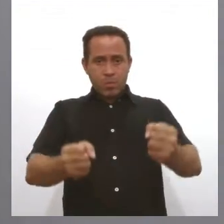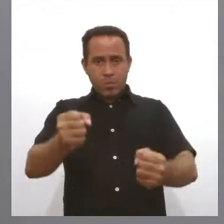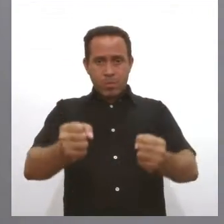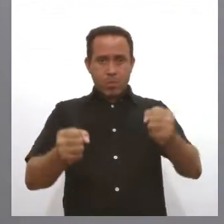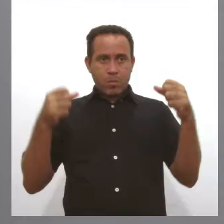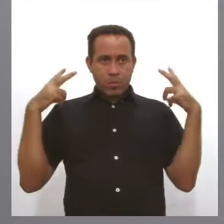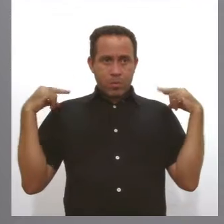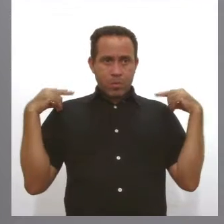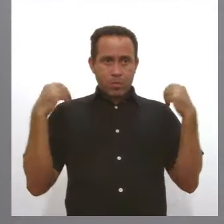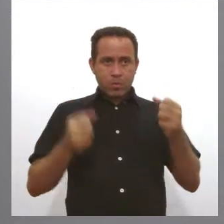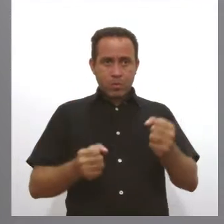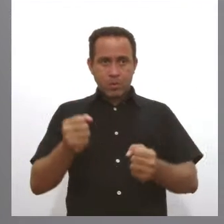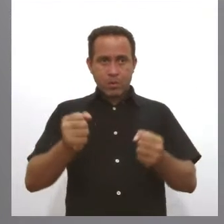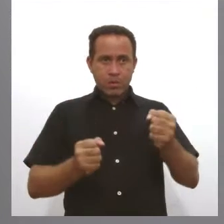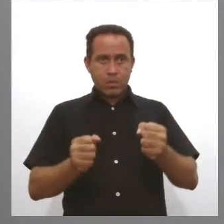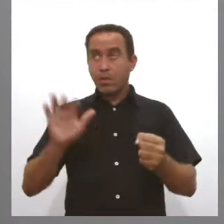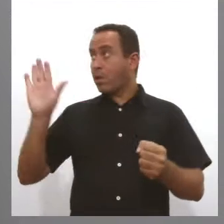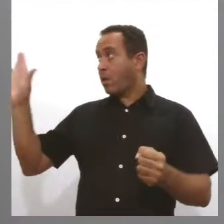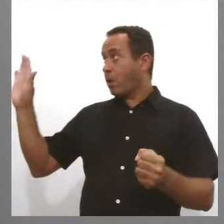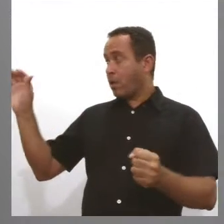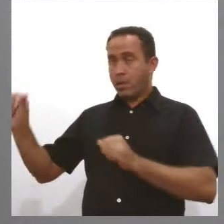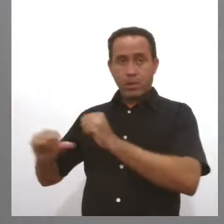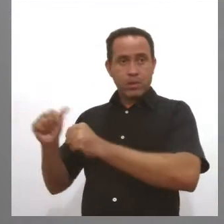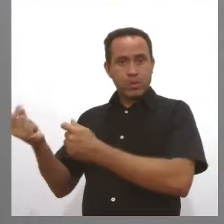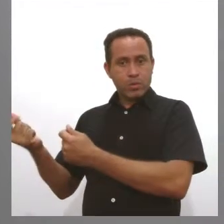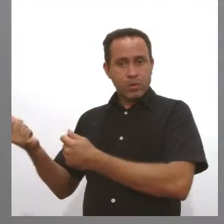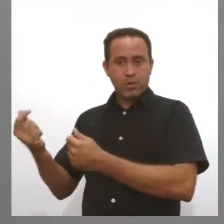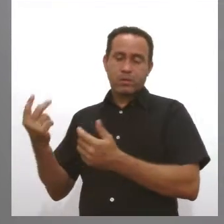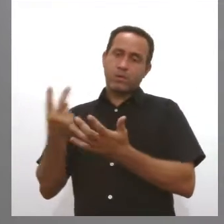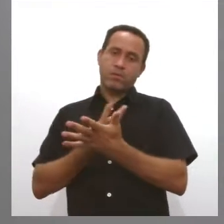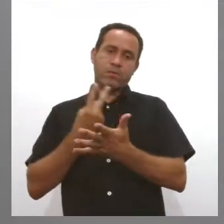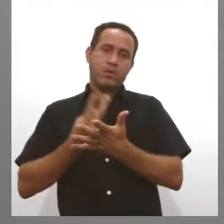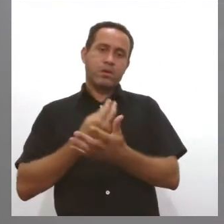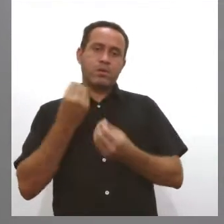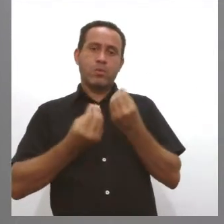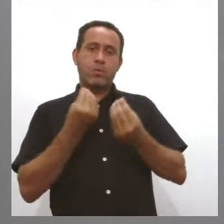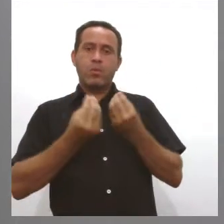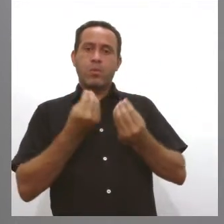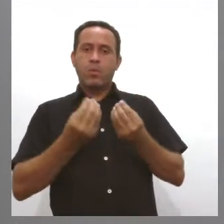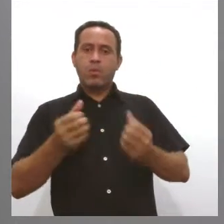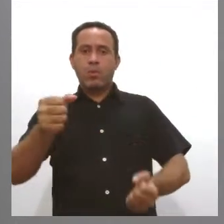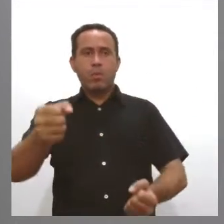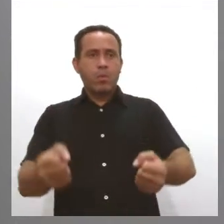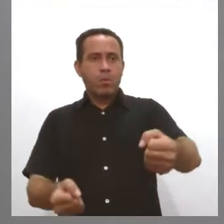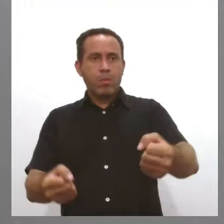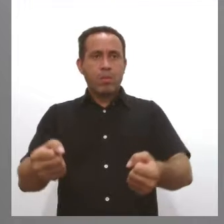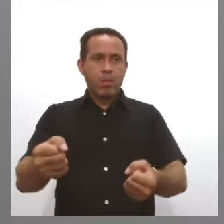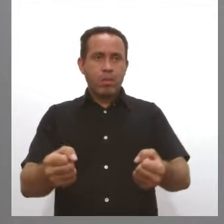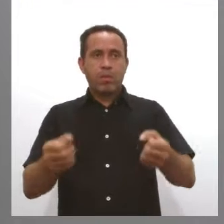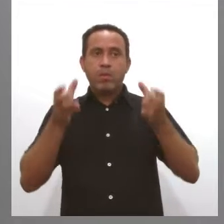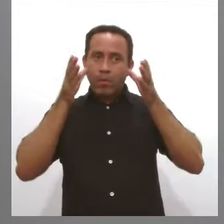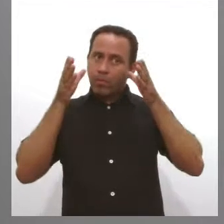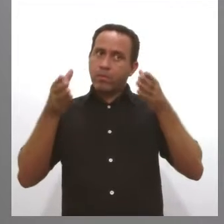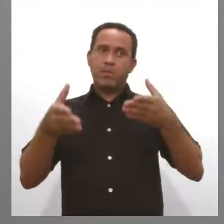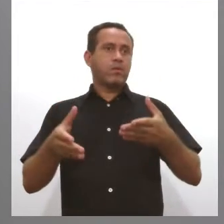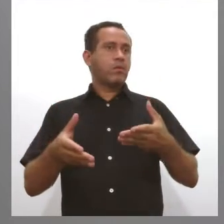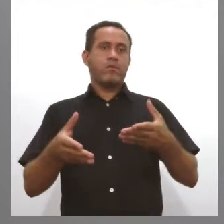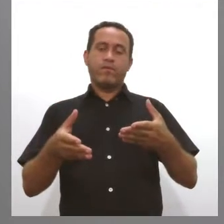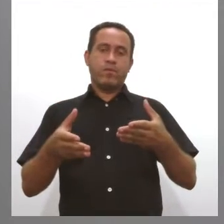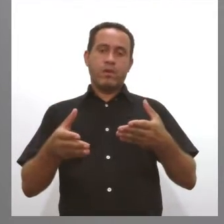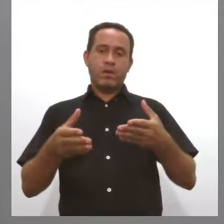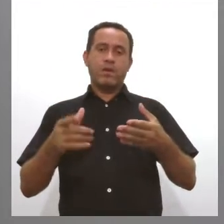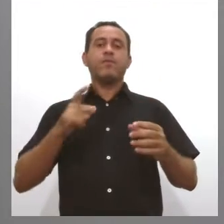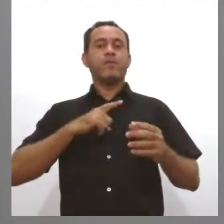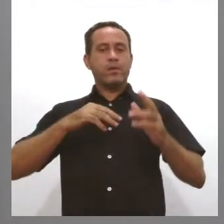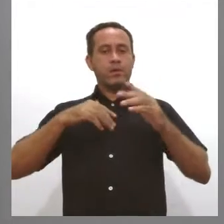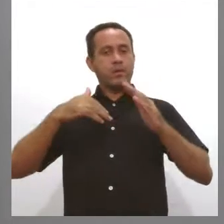dirigir, num trânsito desse que nós sabemos, a atenção que tem que ter, e também passar troco, cobrar e